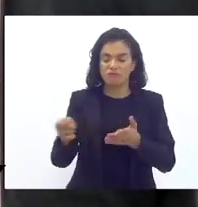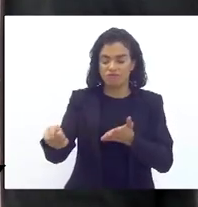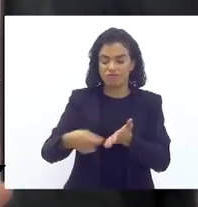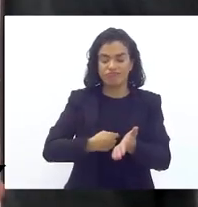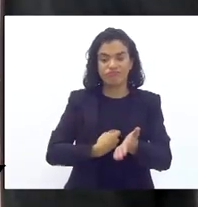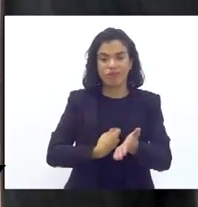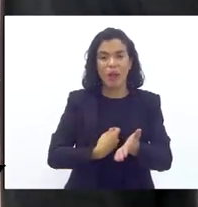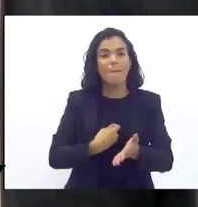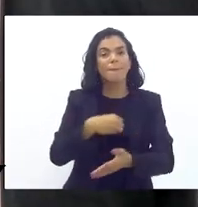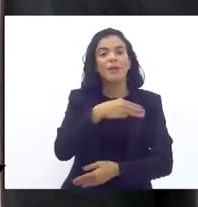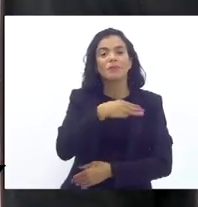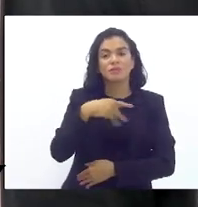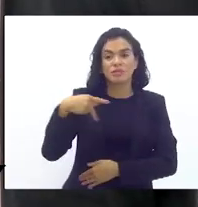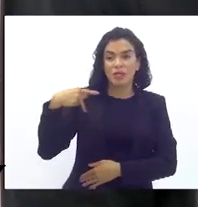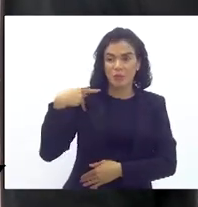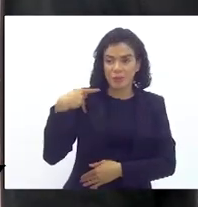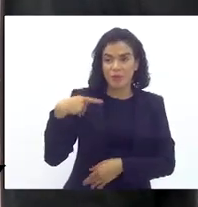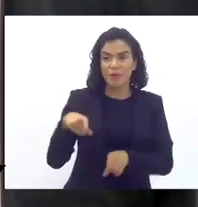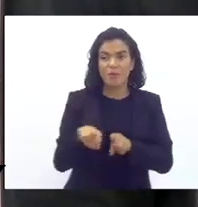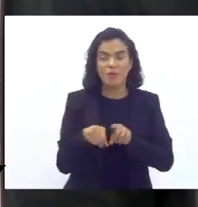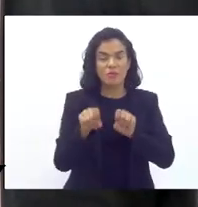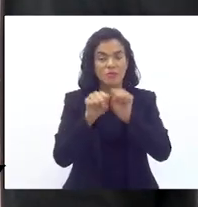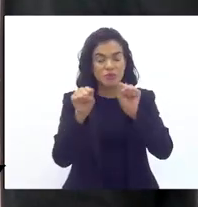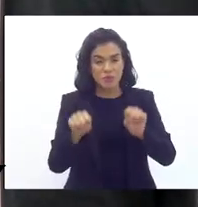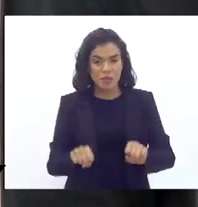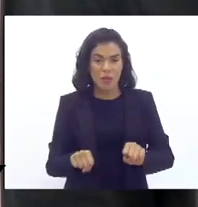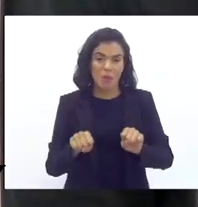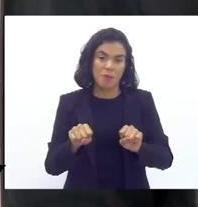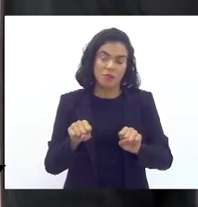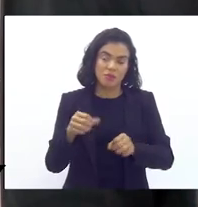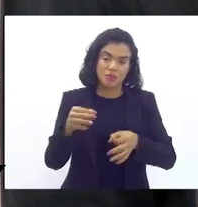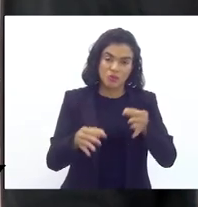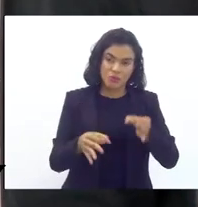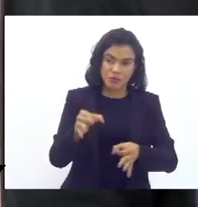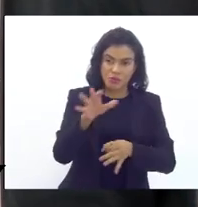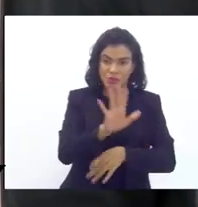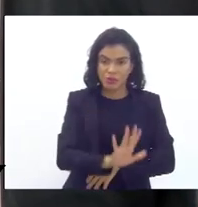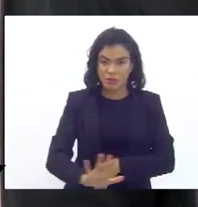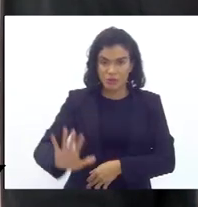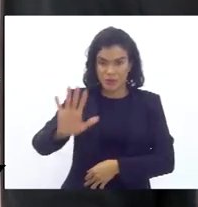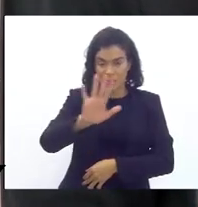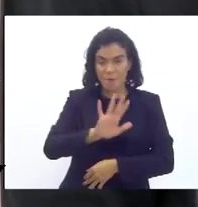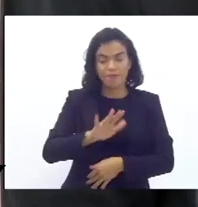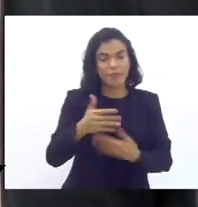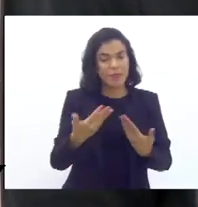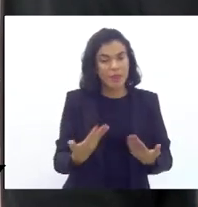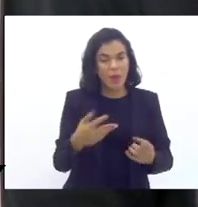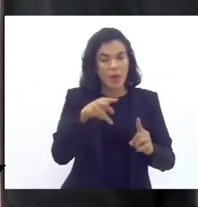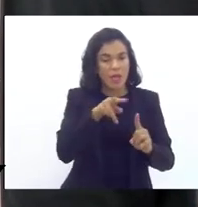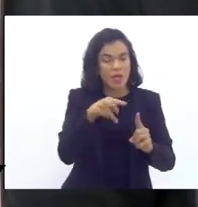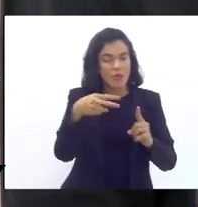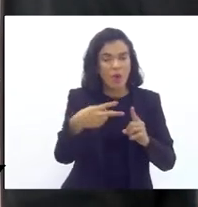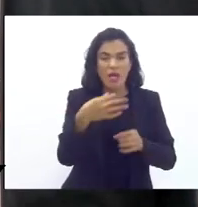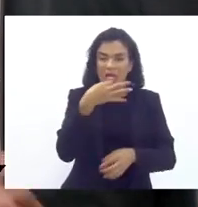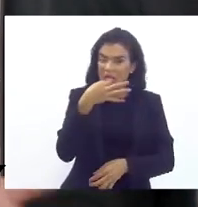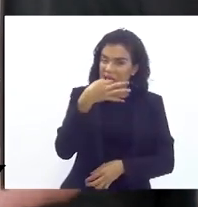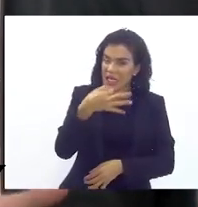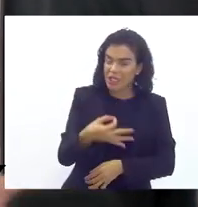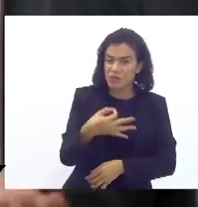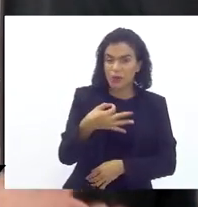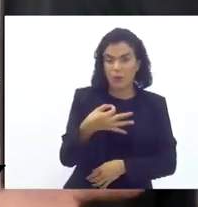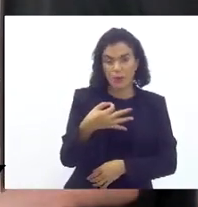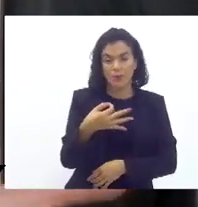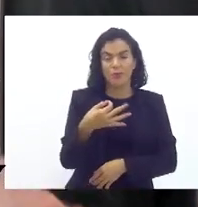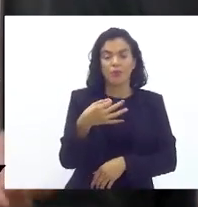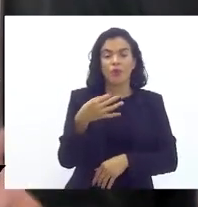pelo Ministério Público e pelo sistema de Justiça de um modo geral e então ter esse olhar crítico né tanto pelo